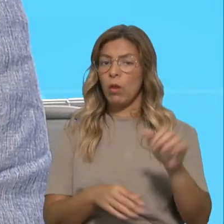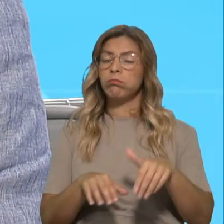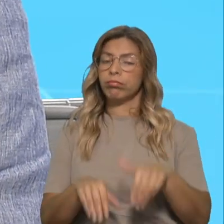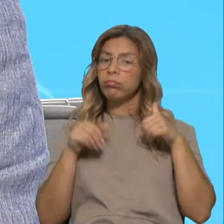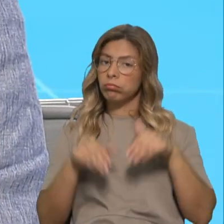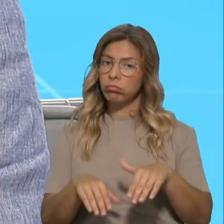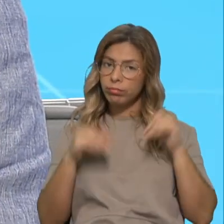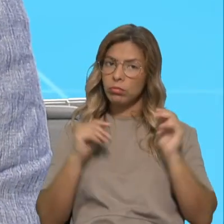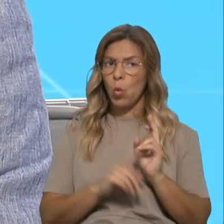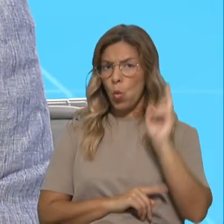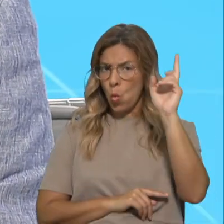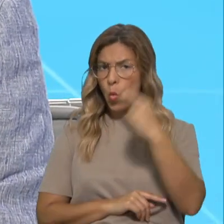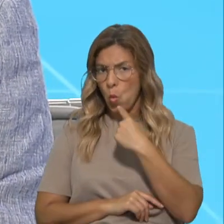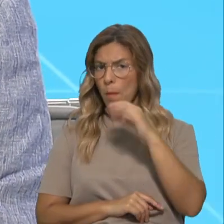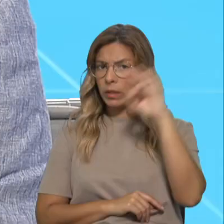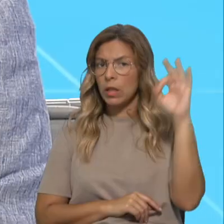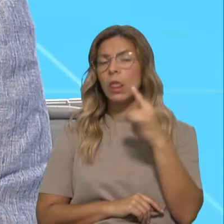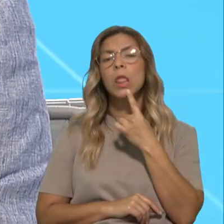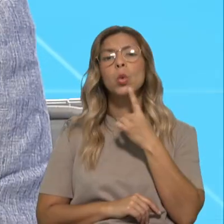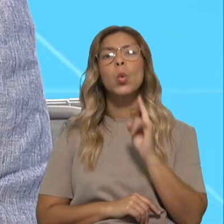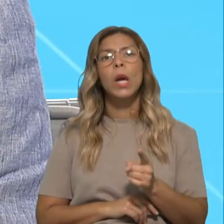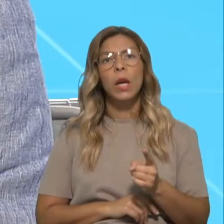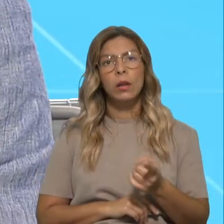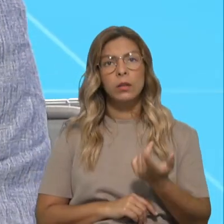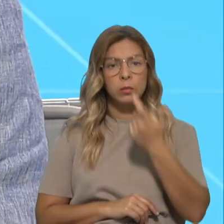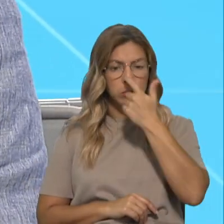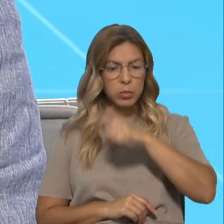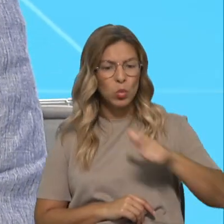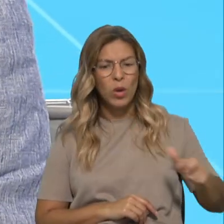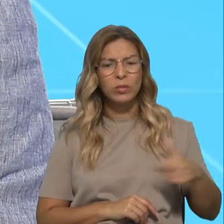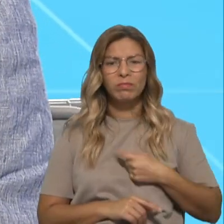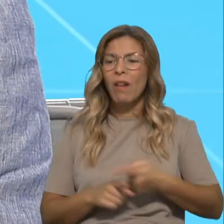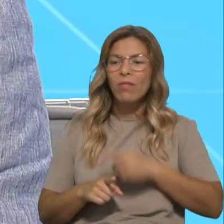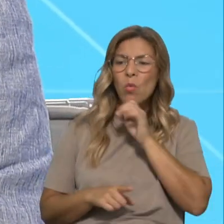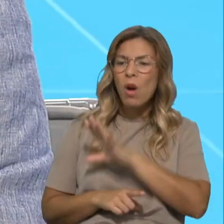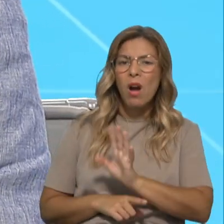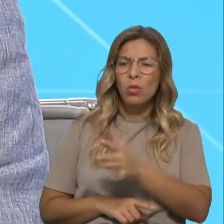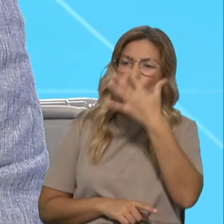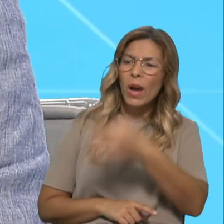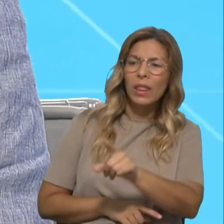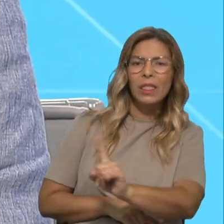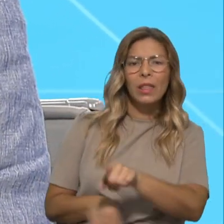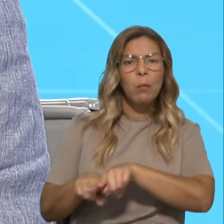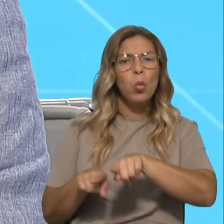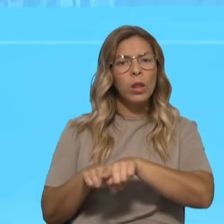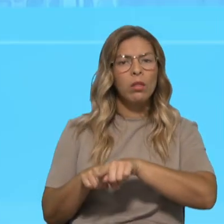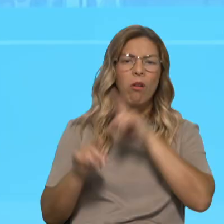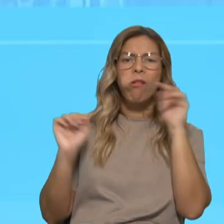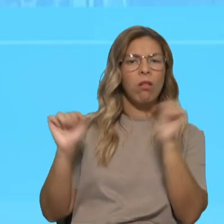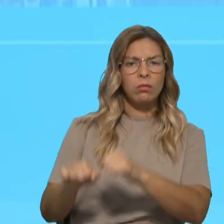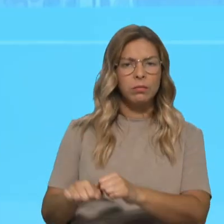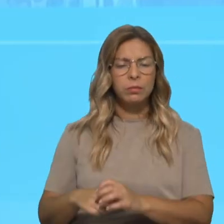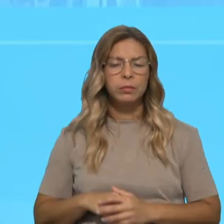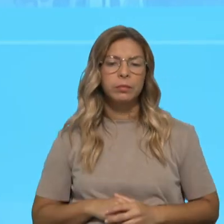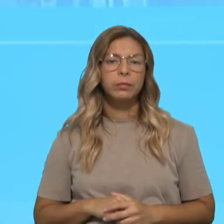abstenção elevadíssima, que significa um grau de desinteresse e de descrença que é má. Olhamos